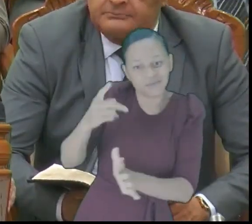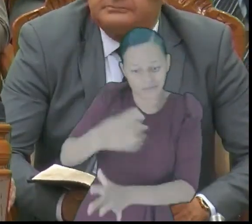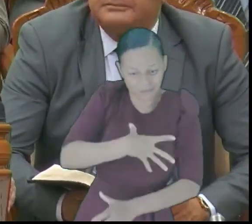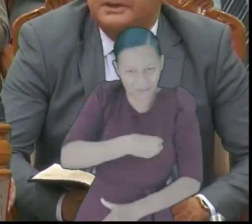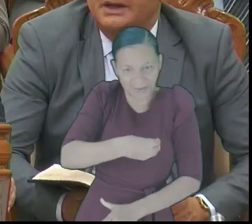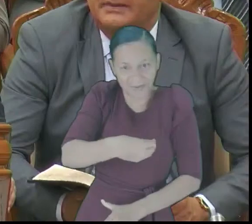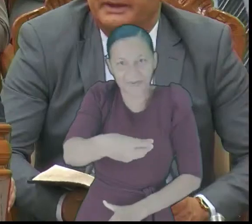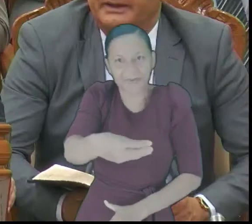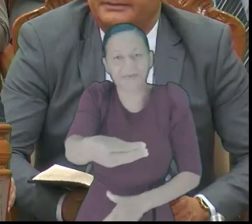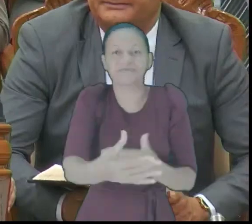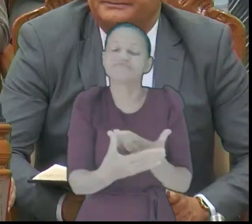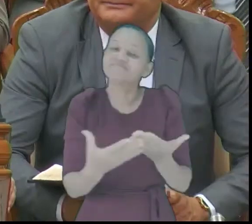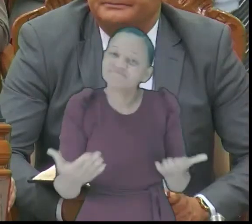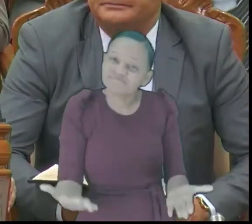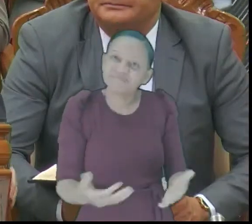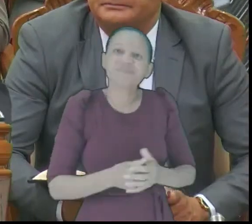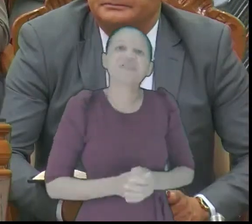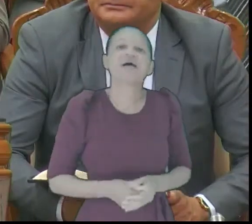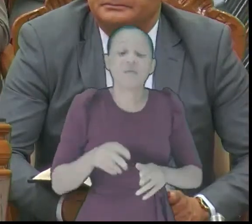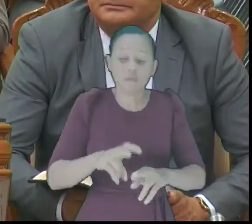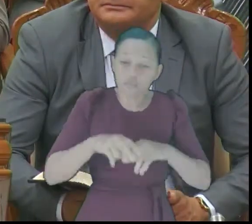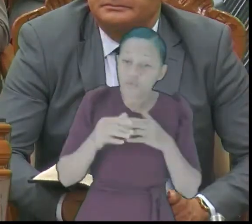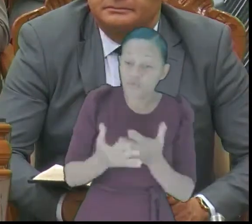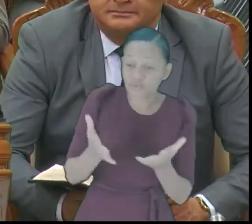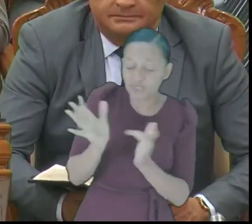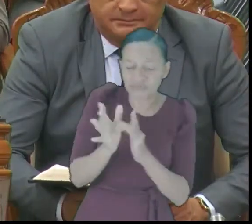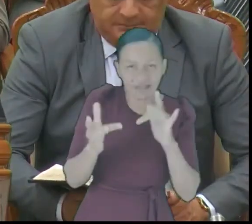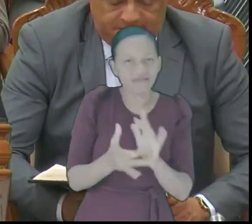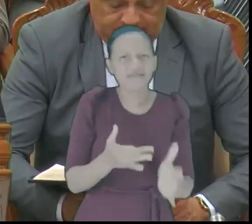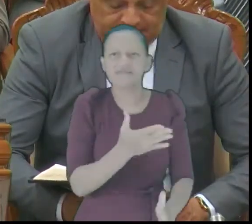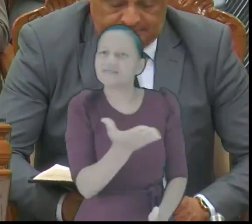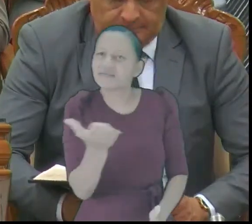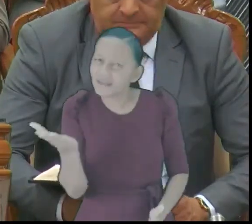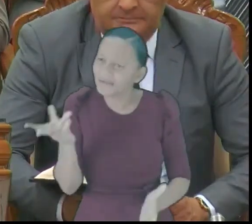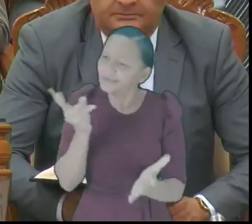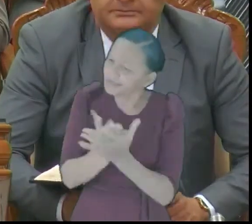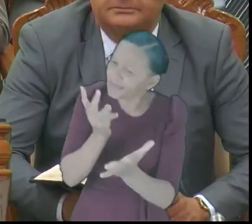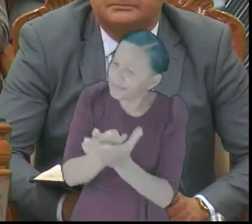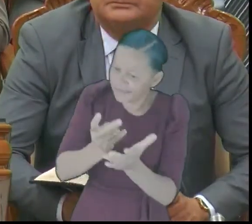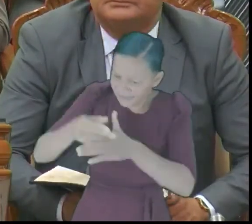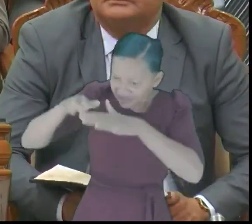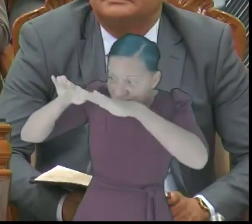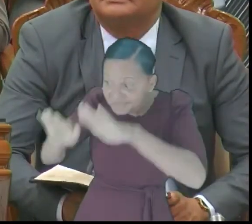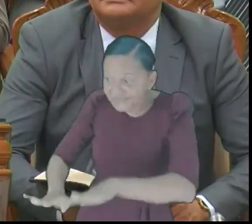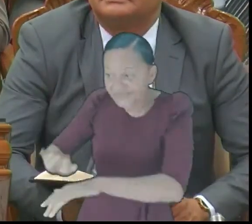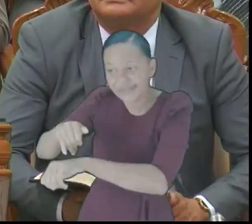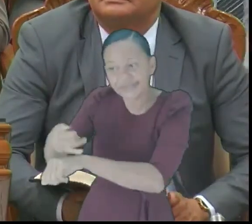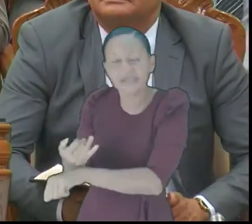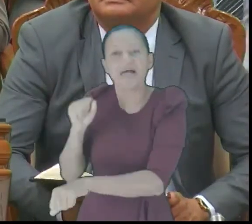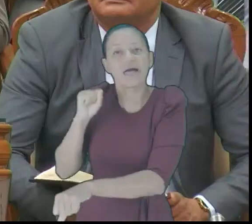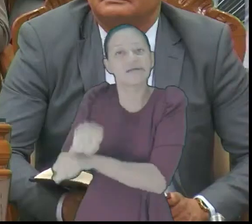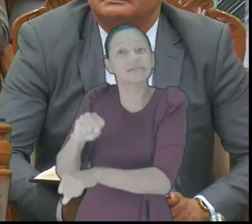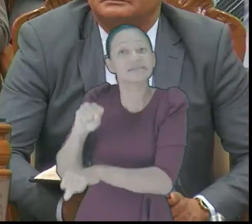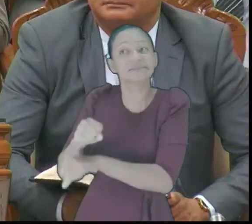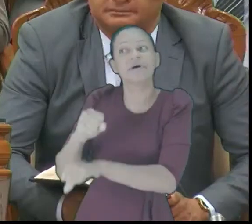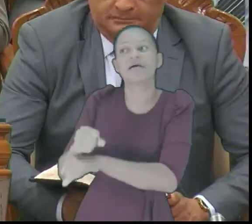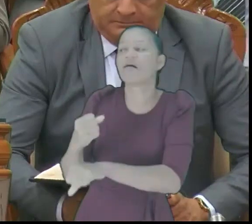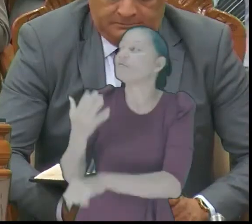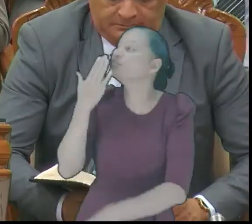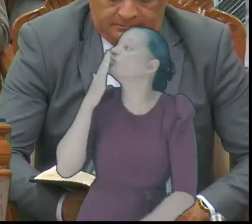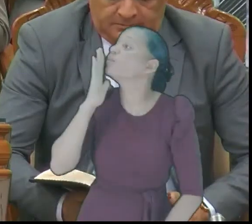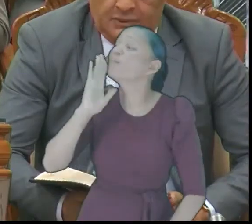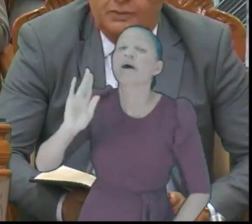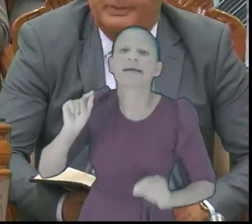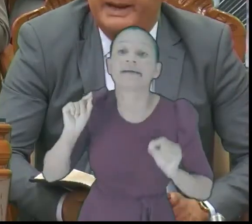descendentes. Então, por isso que Jesus disse, vocês fiquem em Jerusalém, esperando a promessa